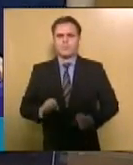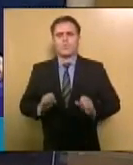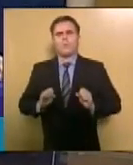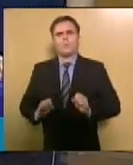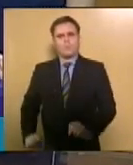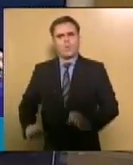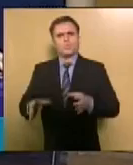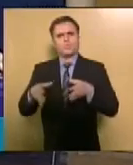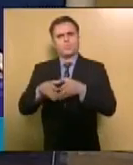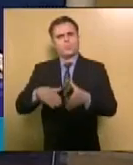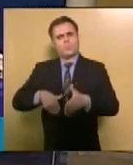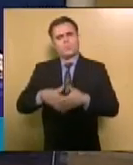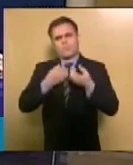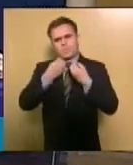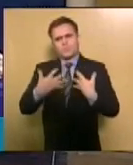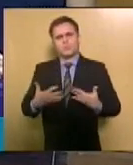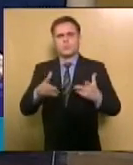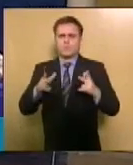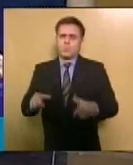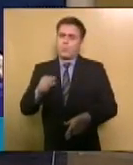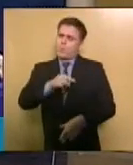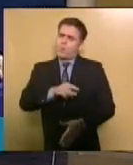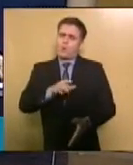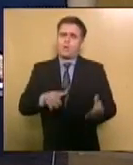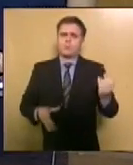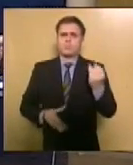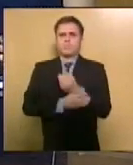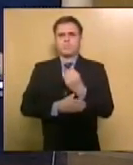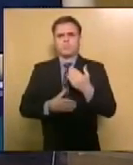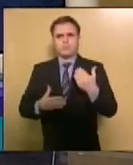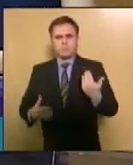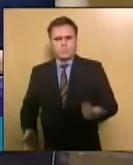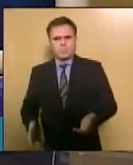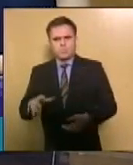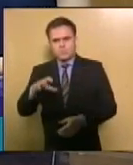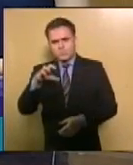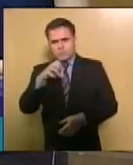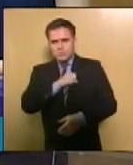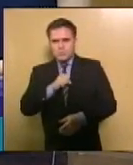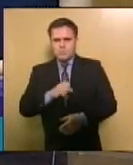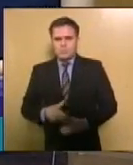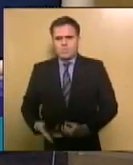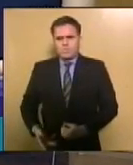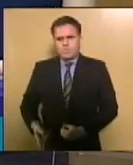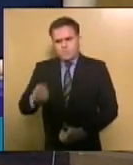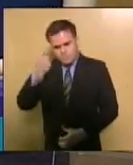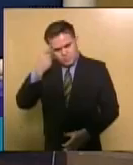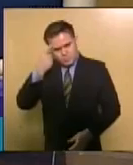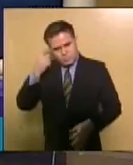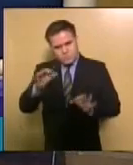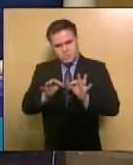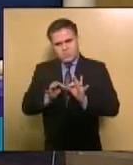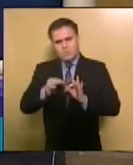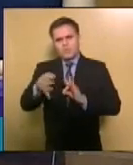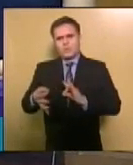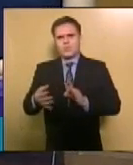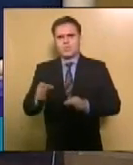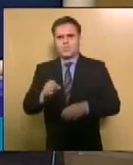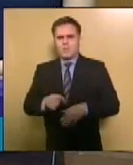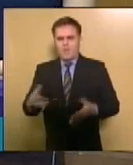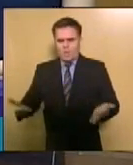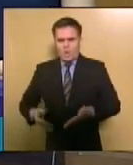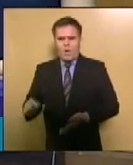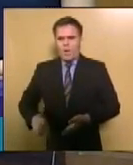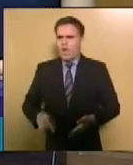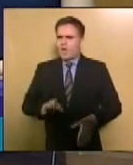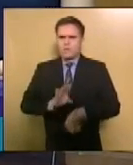clube de futebol então existem ações que são de curto prazo que são de longo prazo não adianta pensar no longo prazo se o curto prazo o